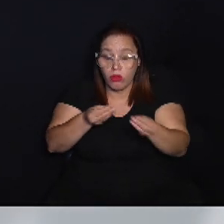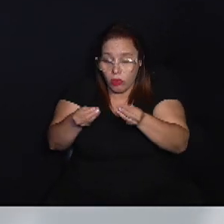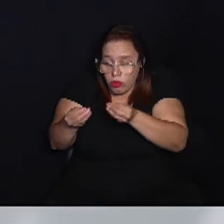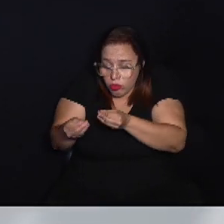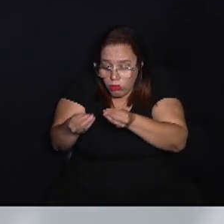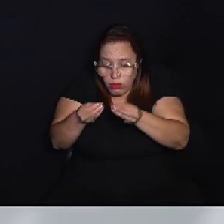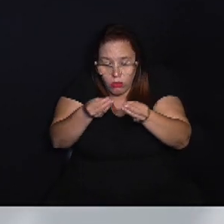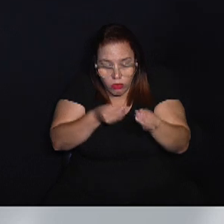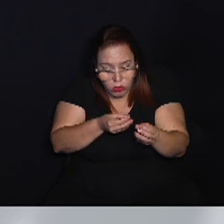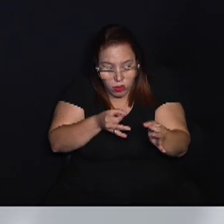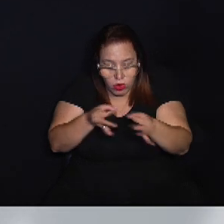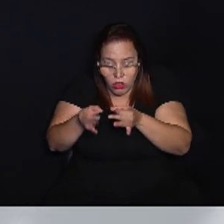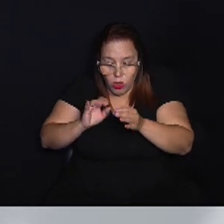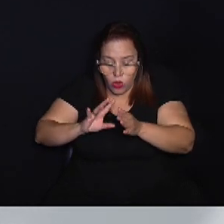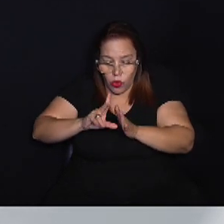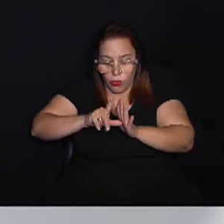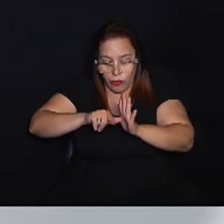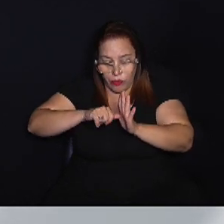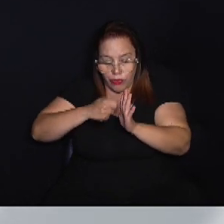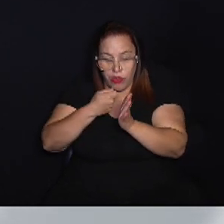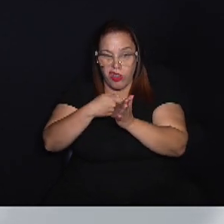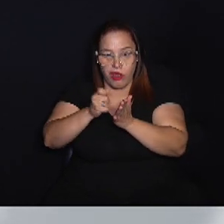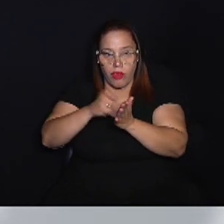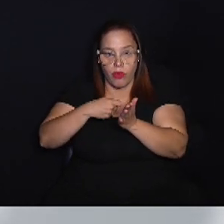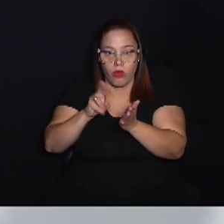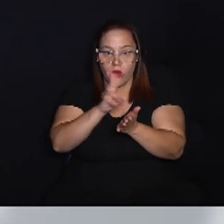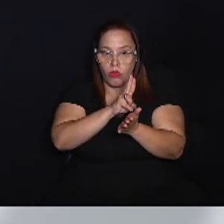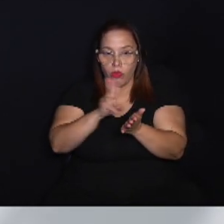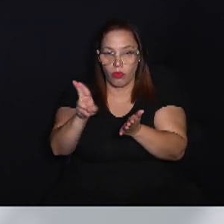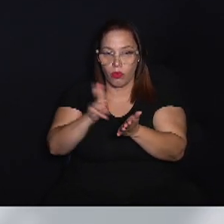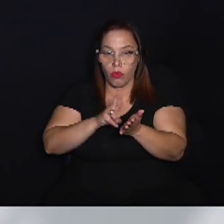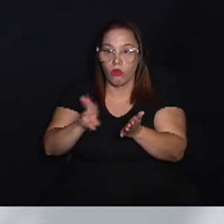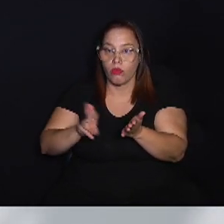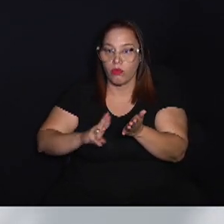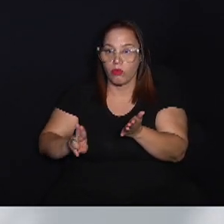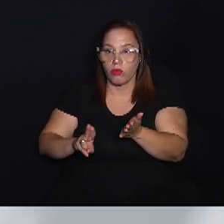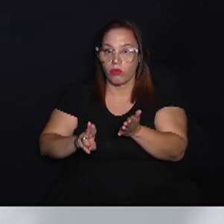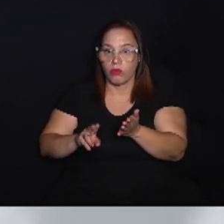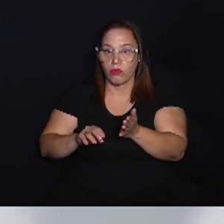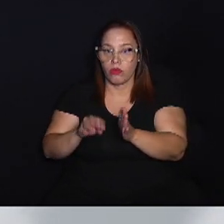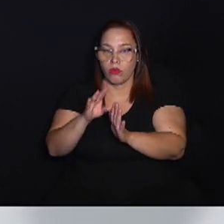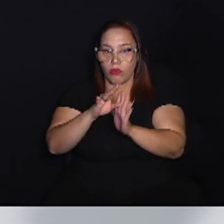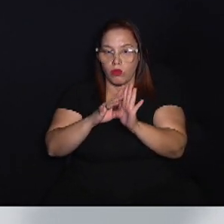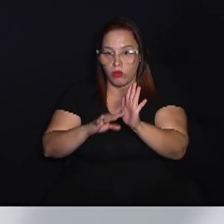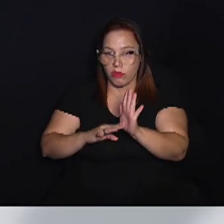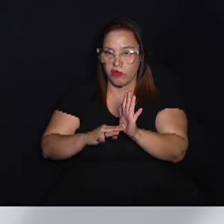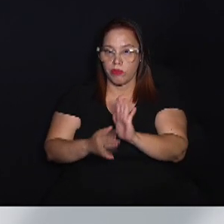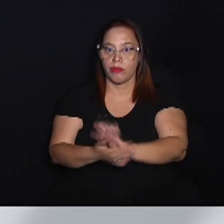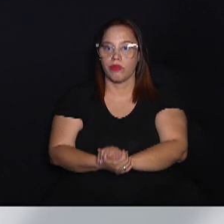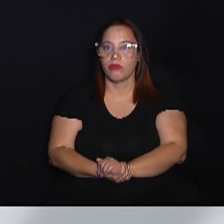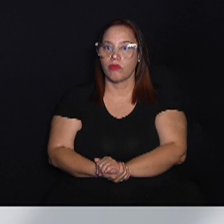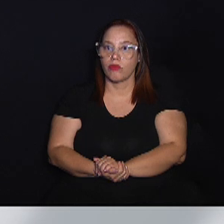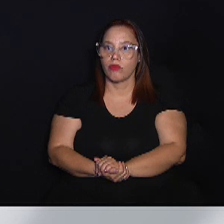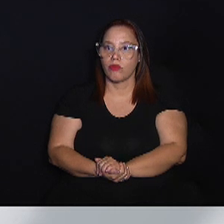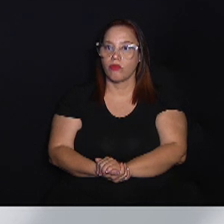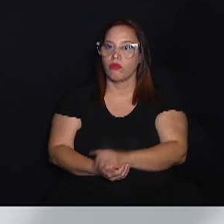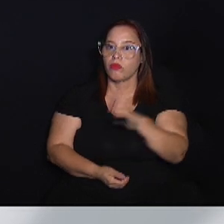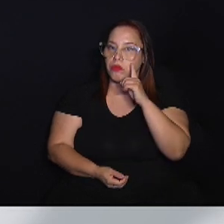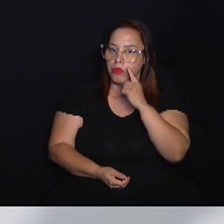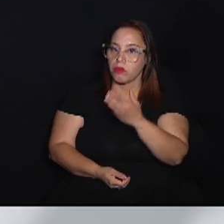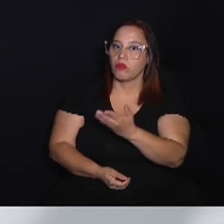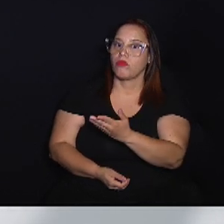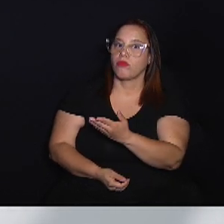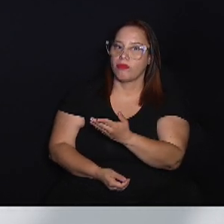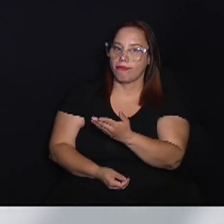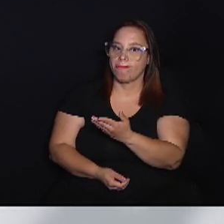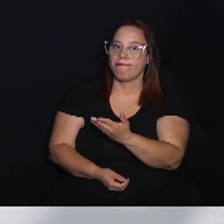seu acervo em rolos, etiquetados com nomes dos autores e títulos das obras. Os mosteiros e conventos